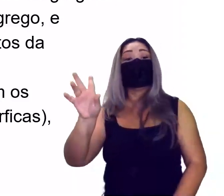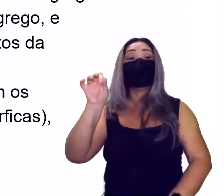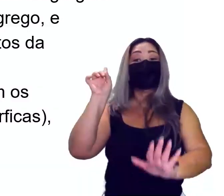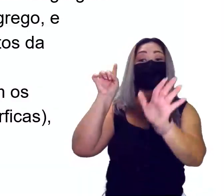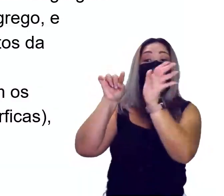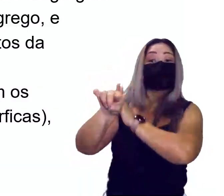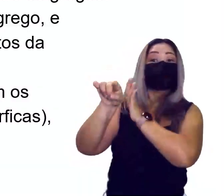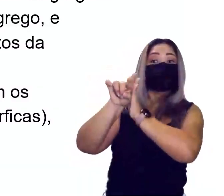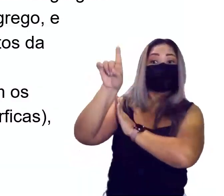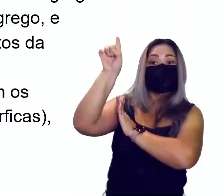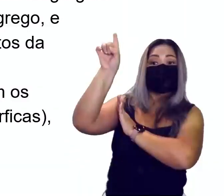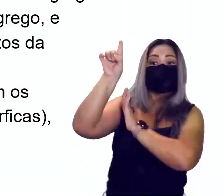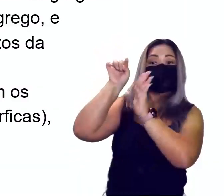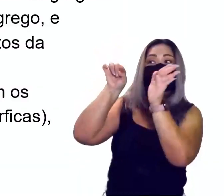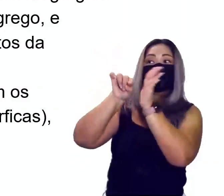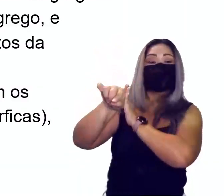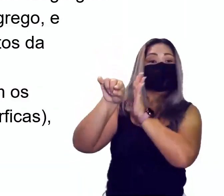ó.